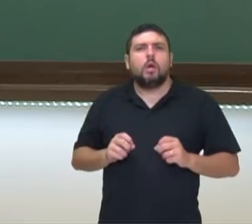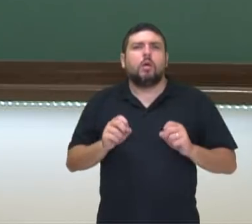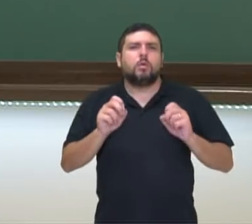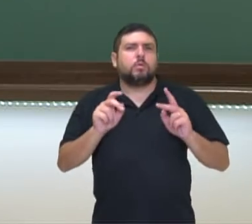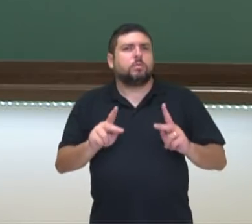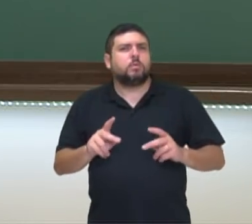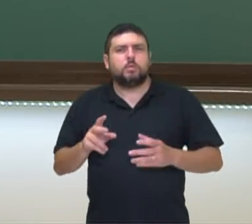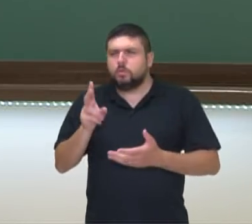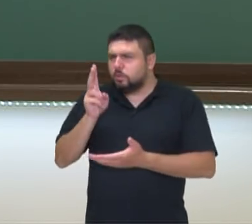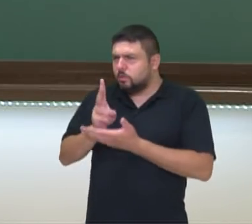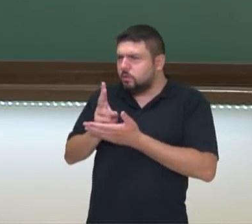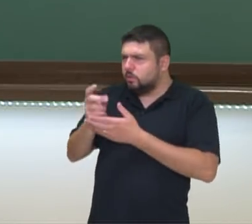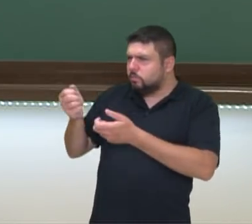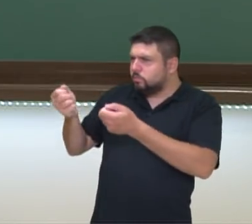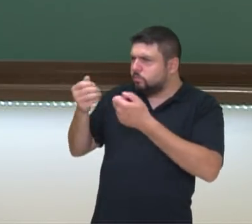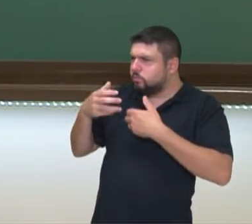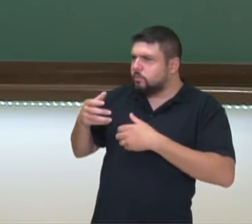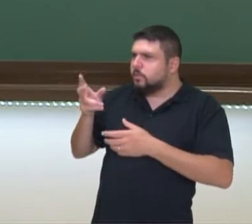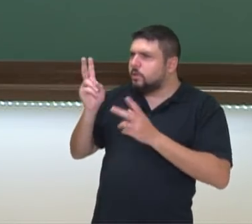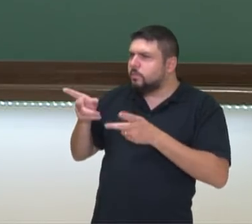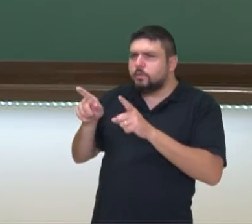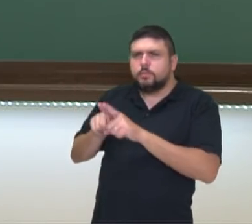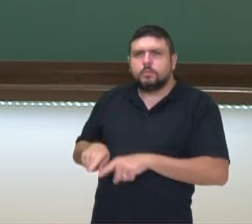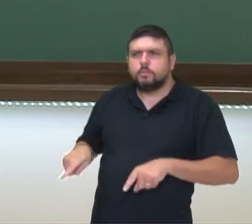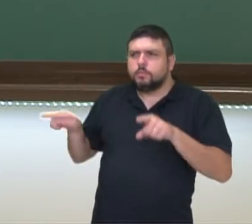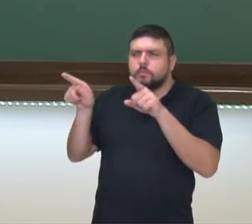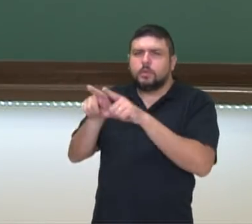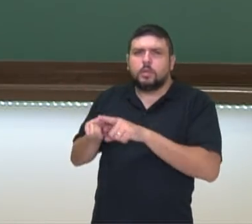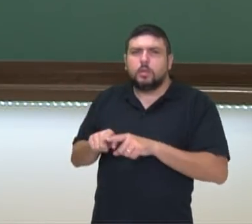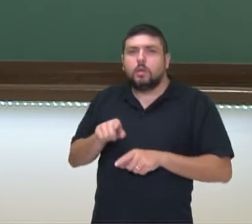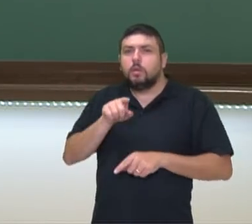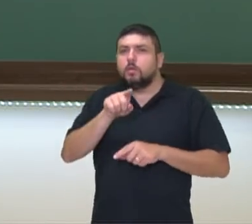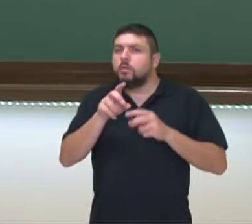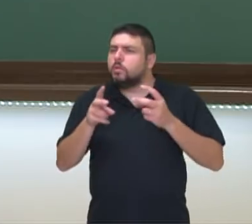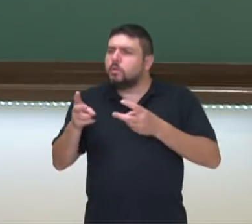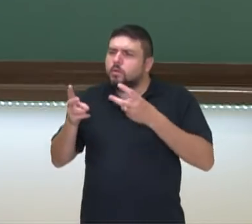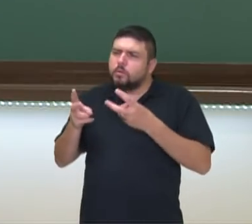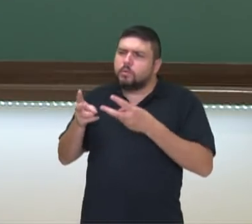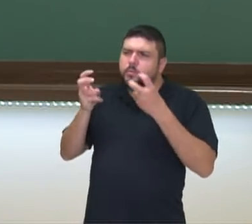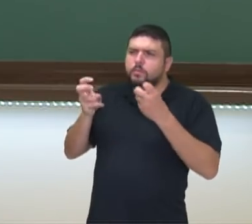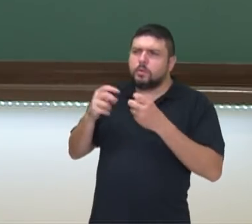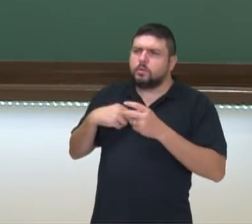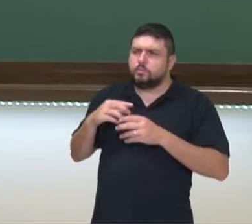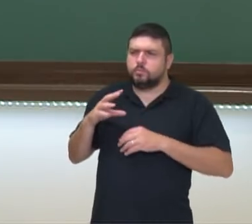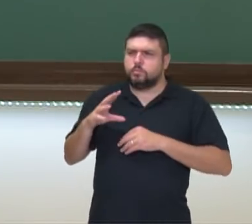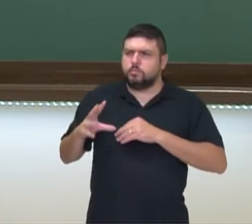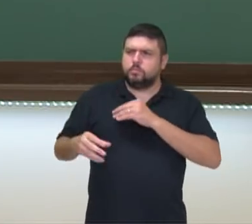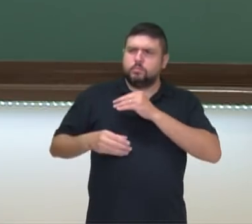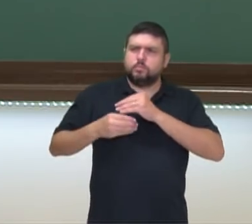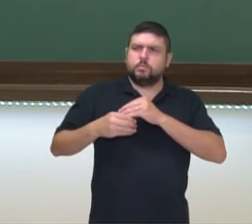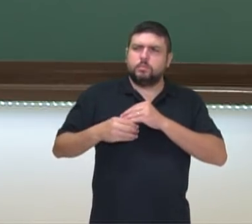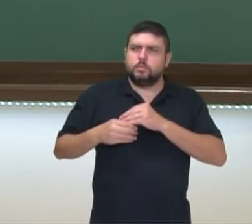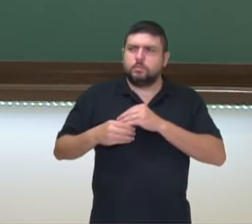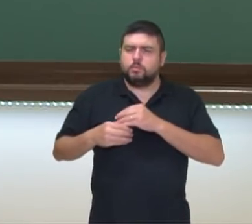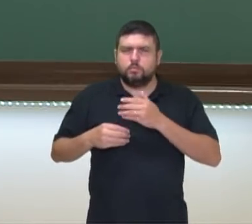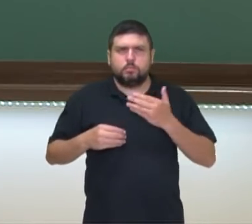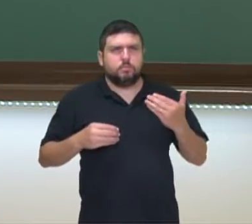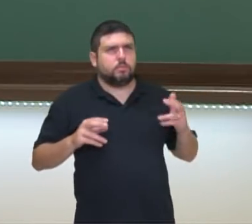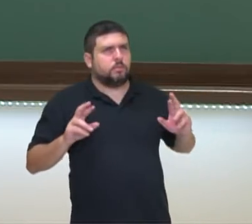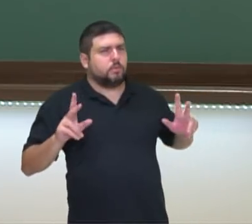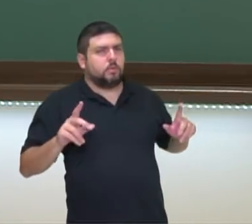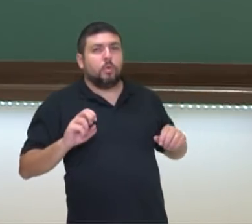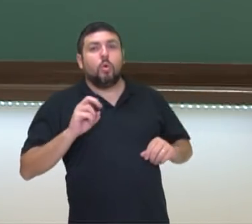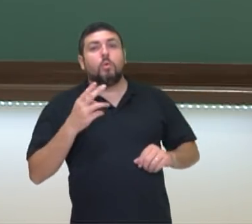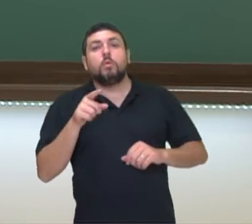pessoa sempre conta essa história, você percebe que ela aumentou, que ela trouxe uma informação a mais, ou você, quando conta